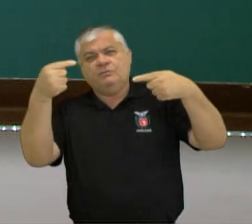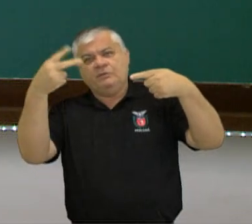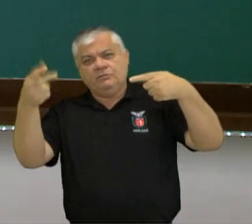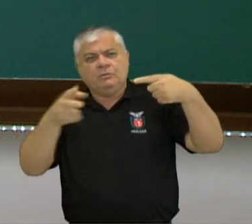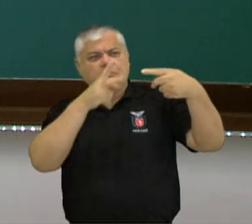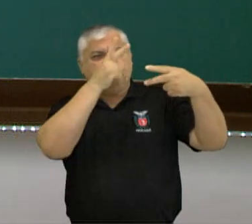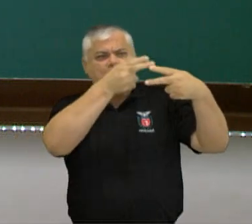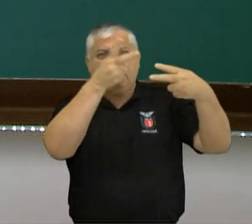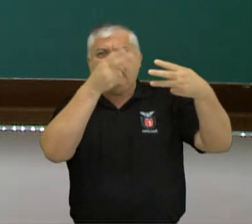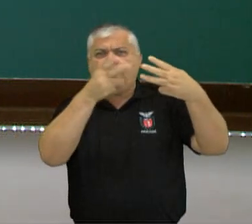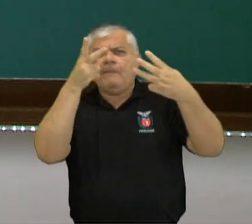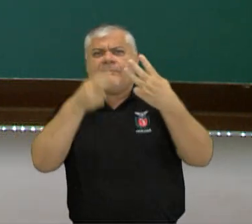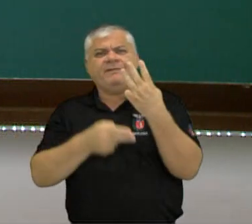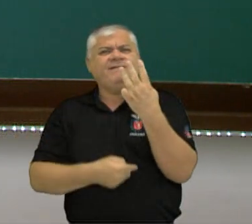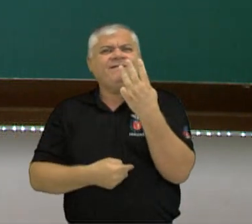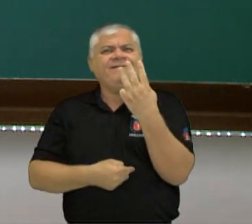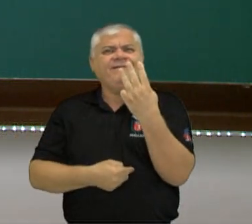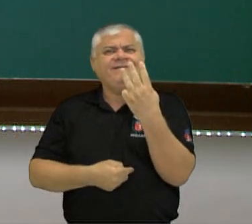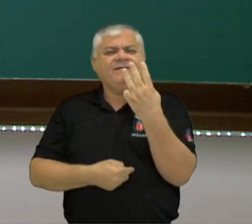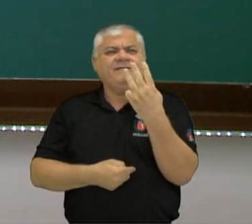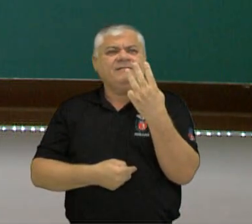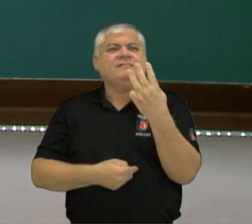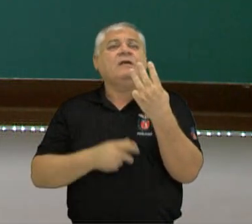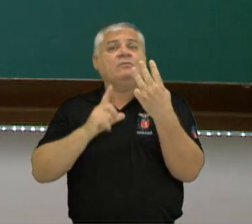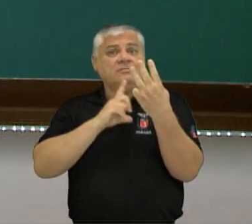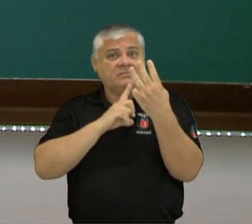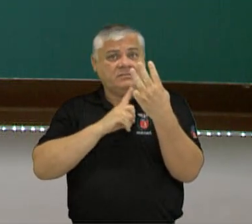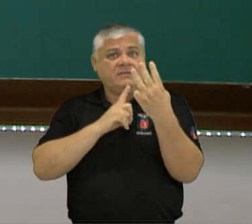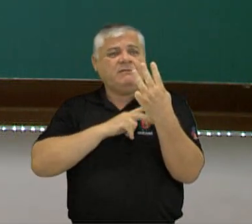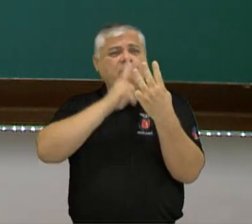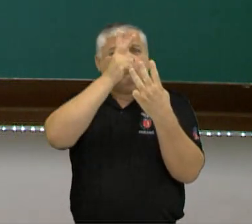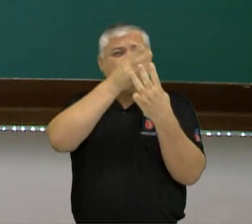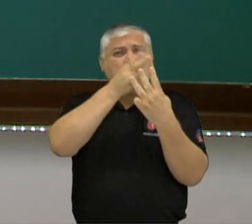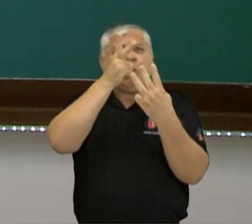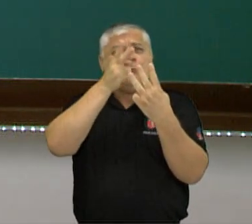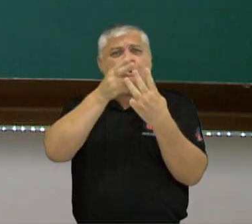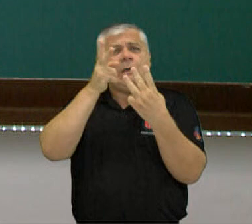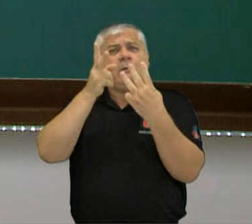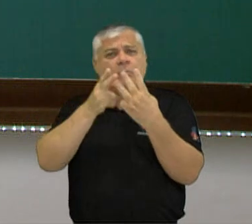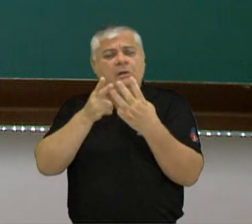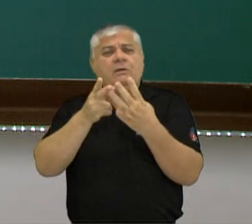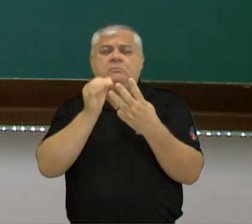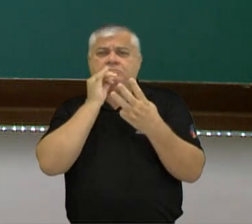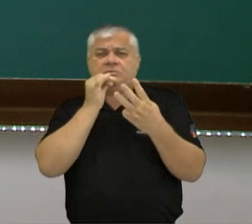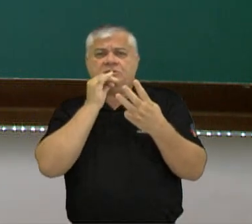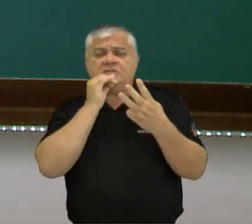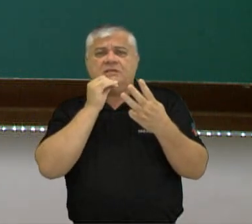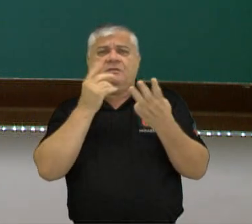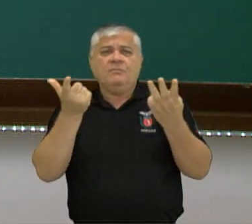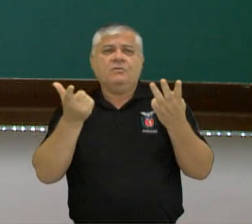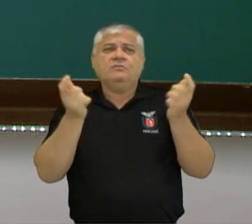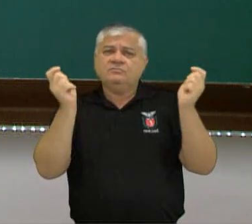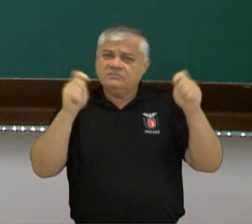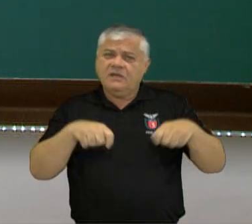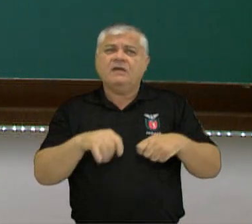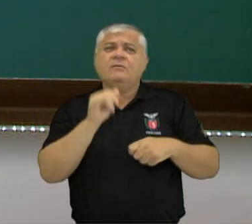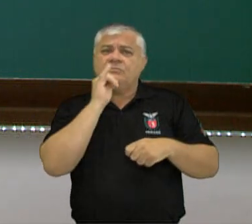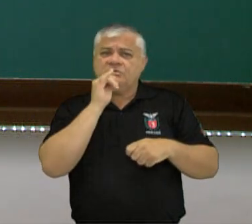aqui 3 vezes. Então, nós temos uma repetição de parcelas e quando isso acontece, nós temos